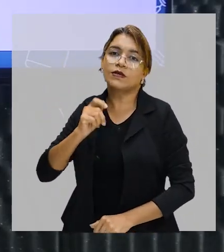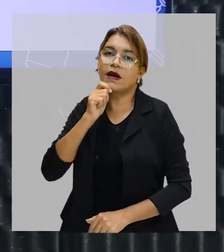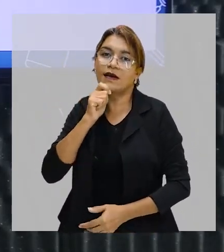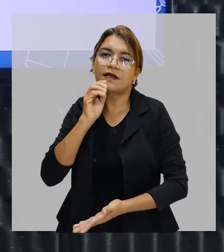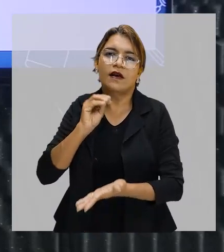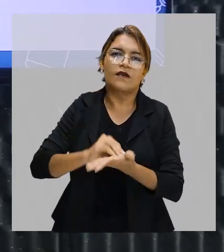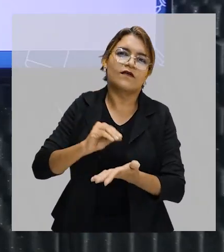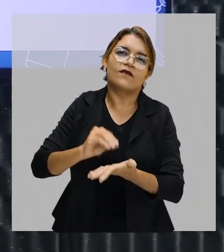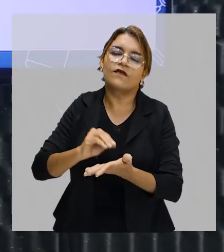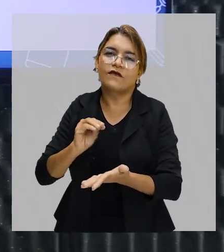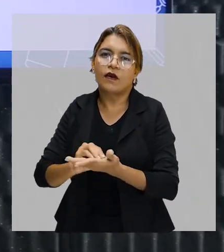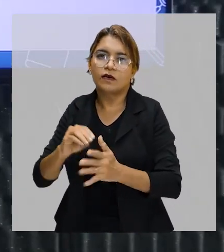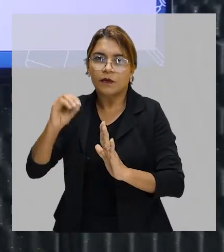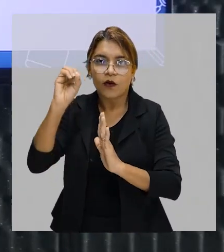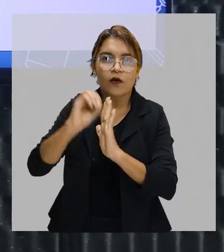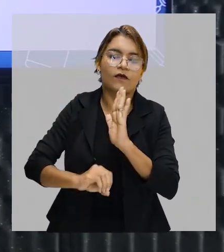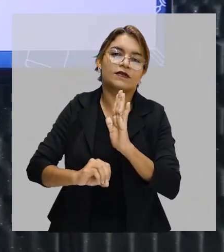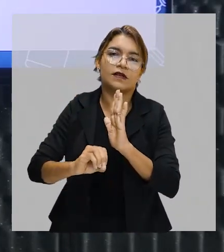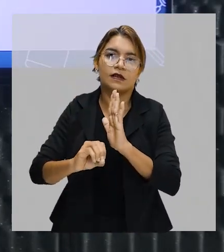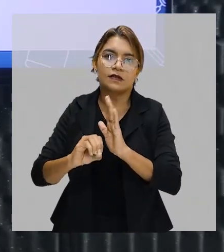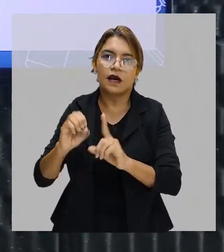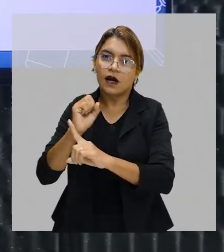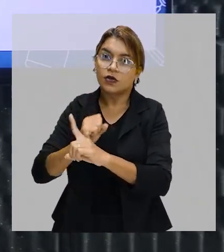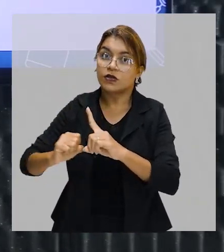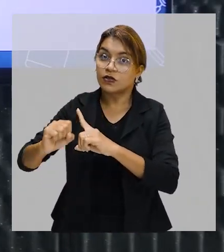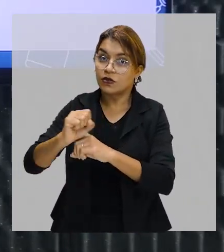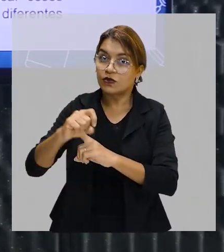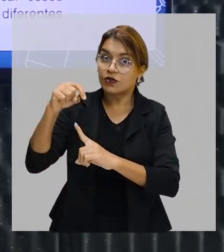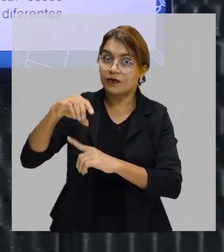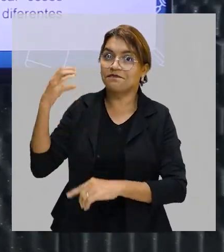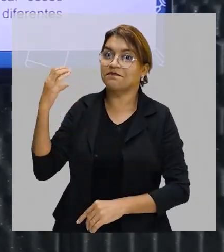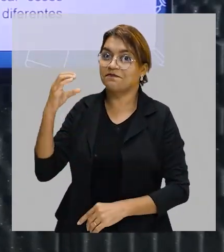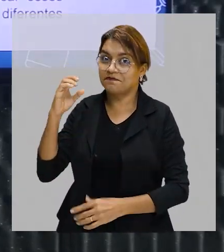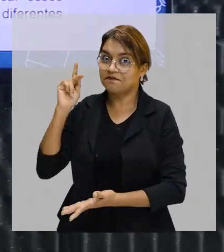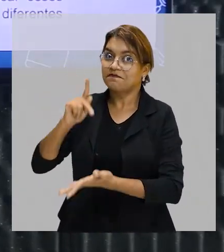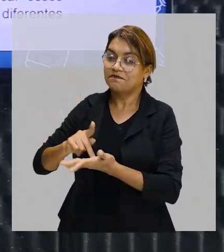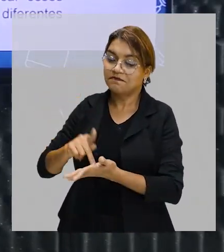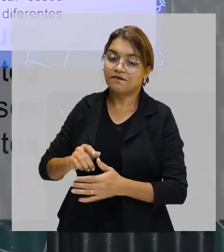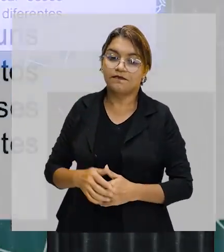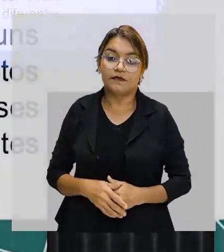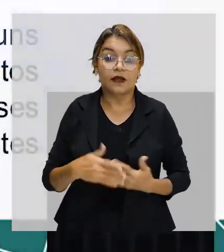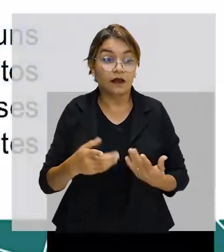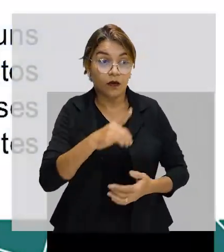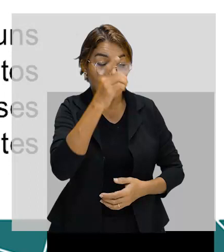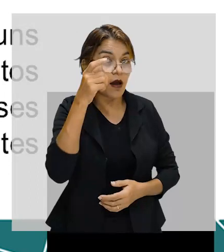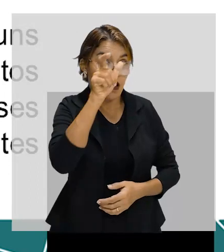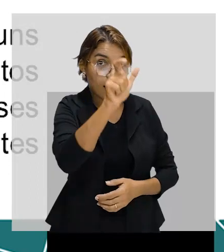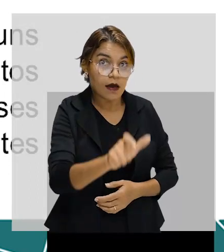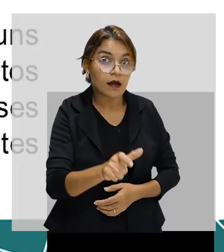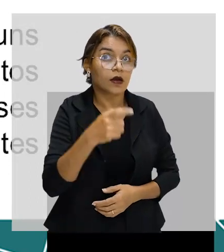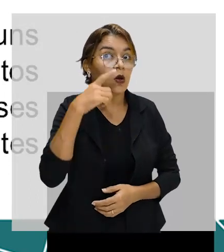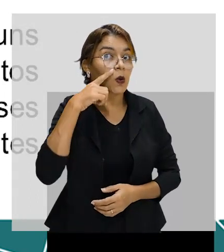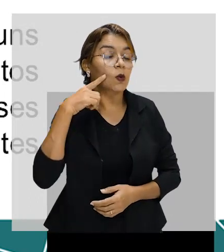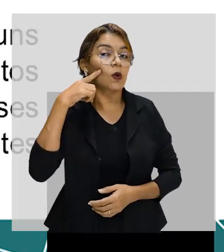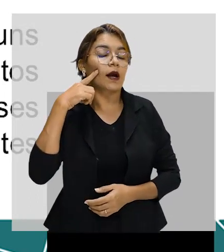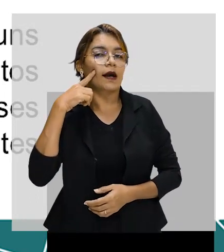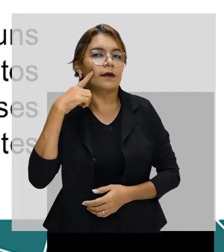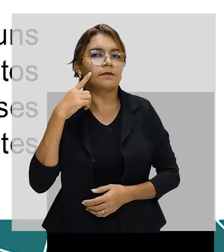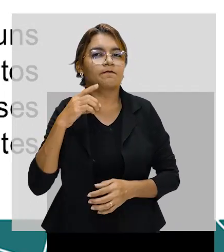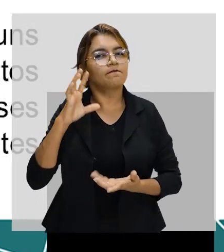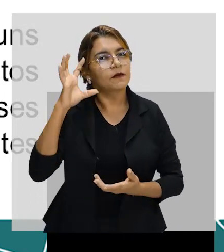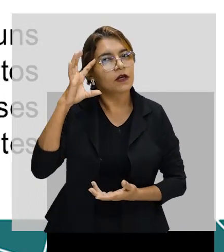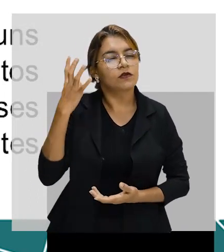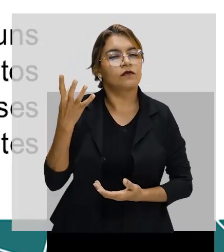suficiente para oficializar a sociologia como ciência. Durkheim, então, para corrigir isso,